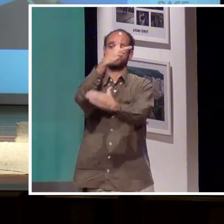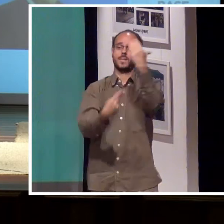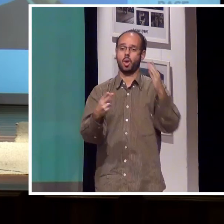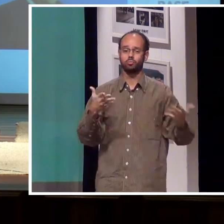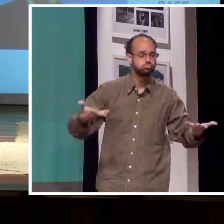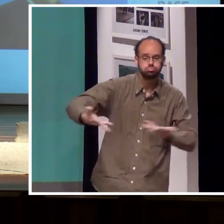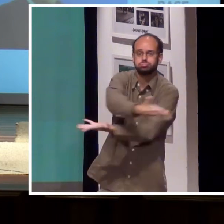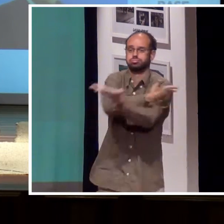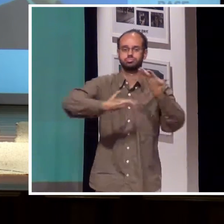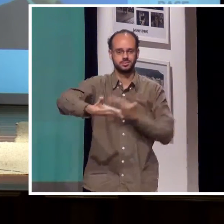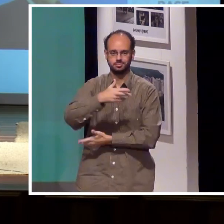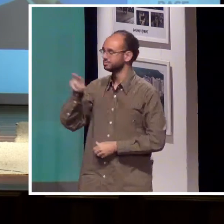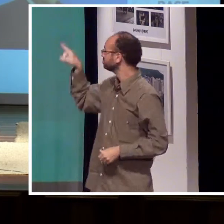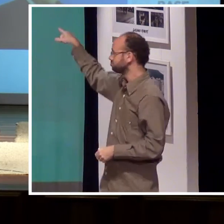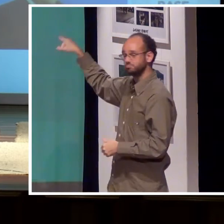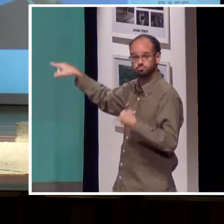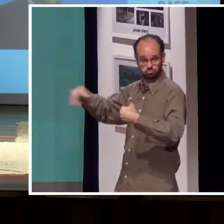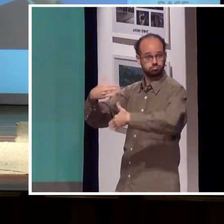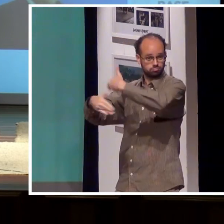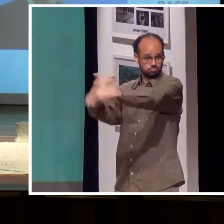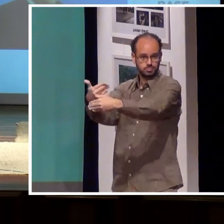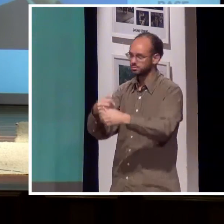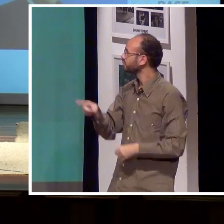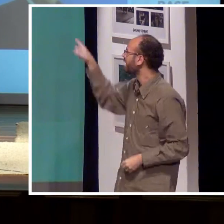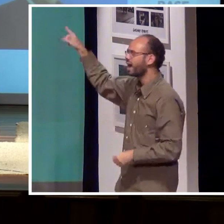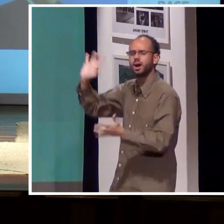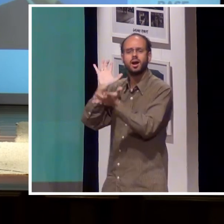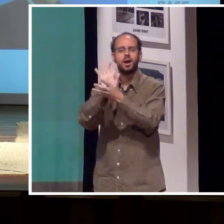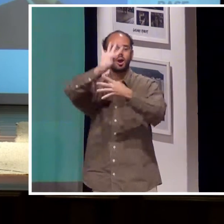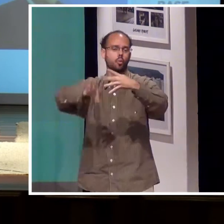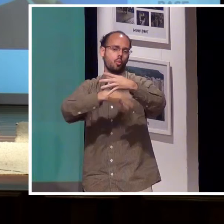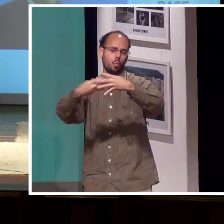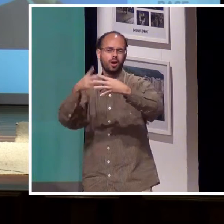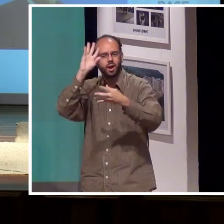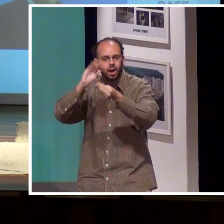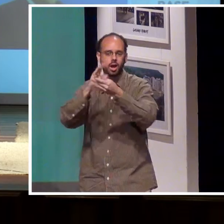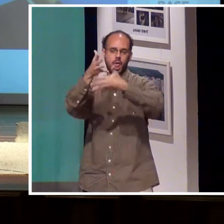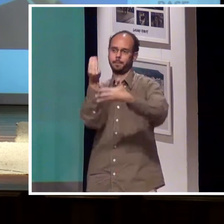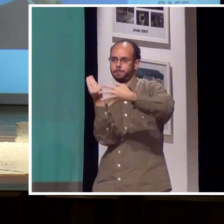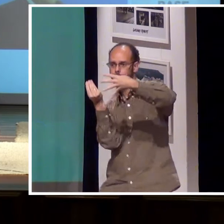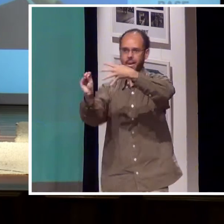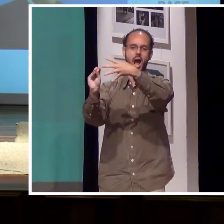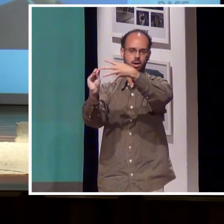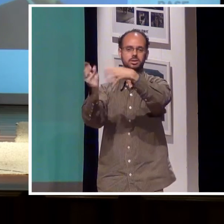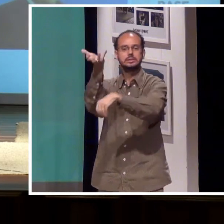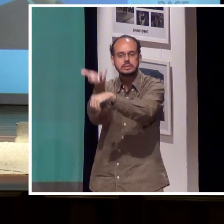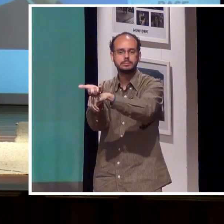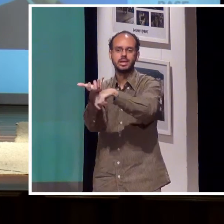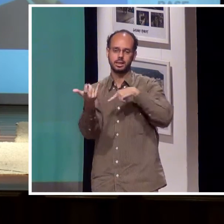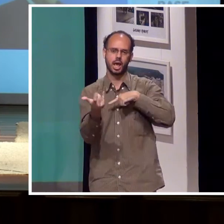dando a possibilidade de professores surdos estarem inseridos nessa questão, dando a possibilidade de uma política linguística, com